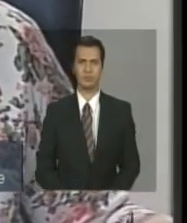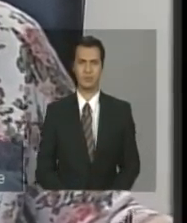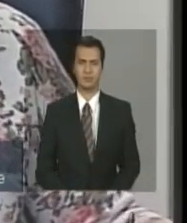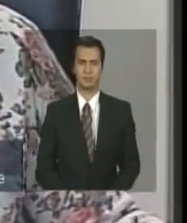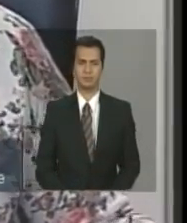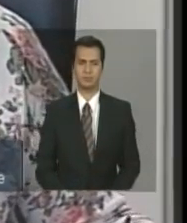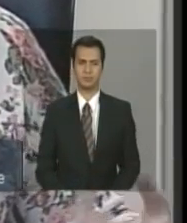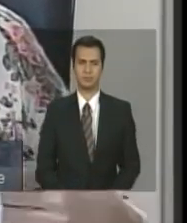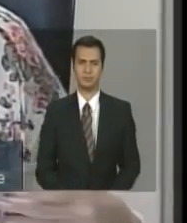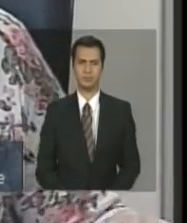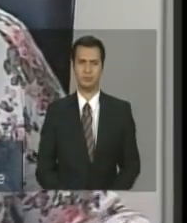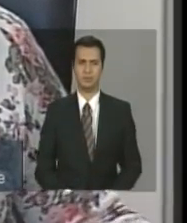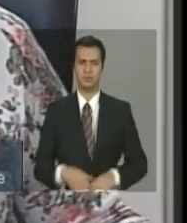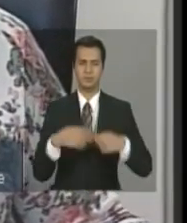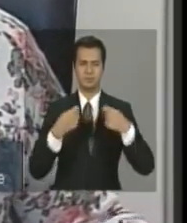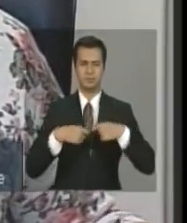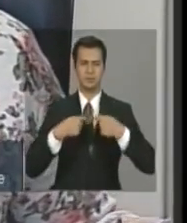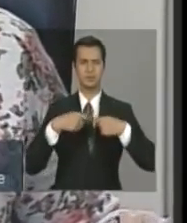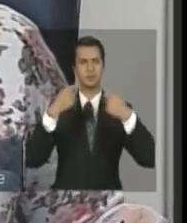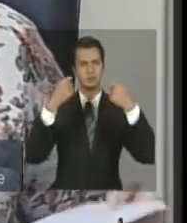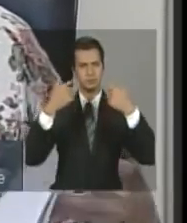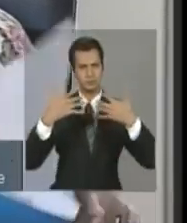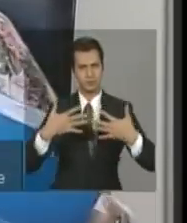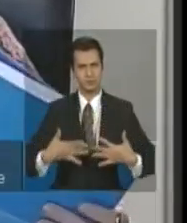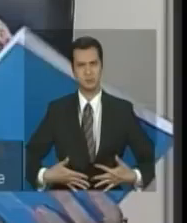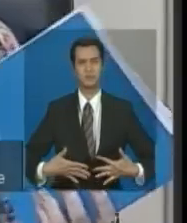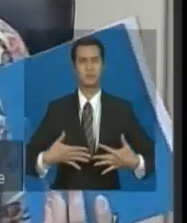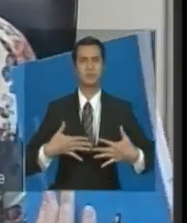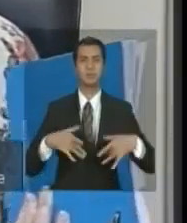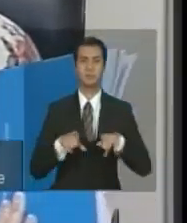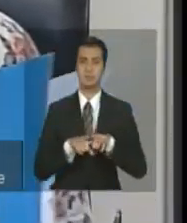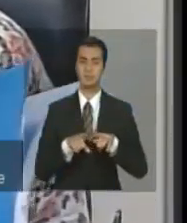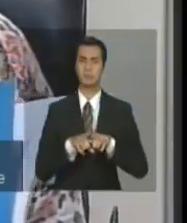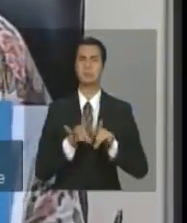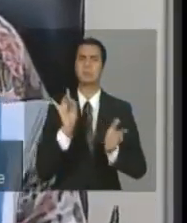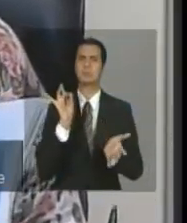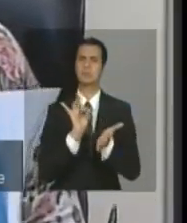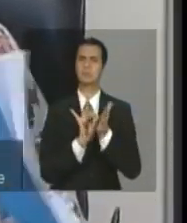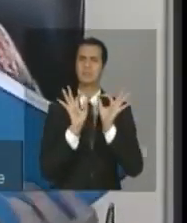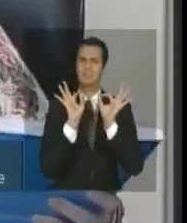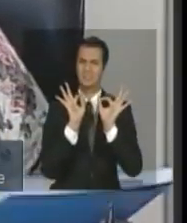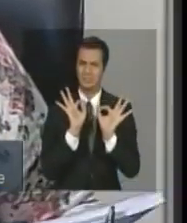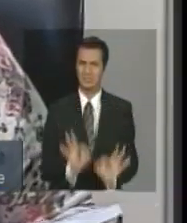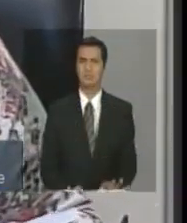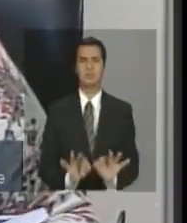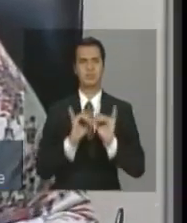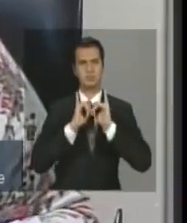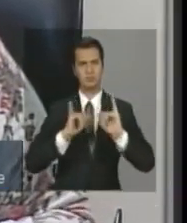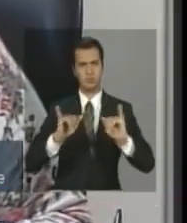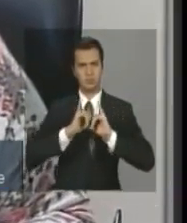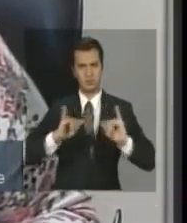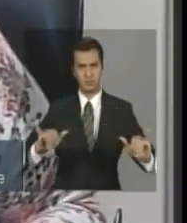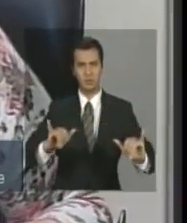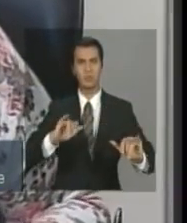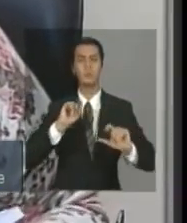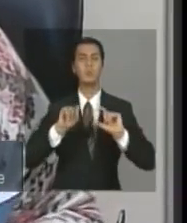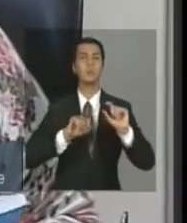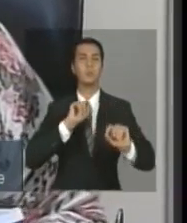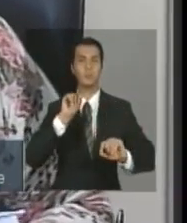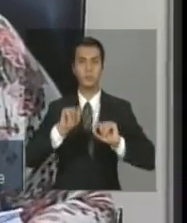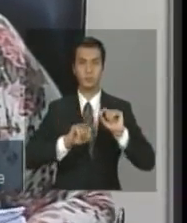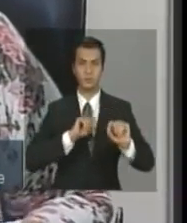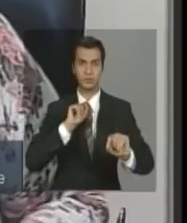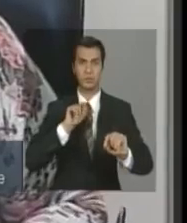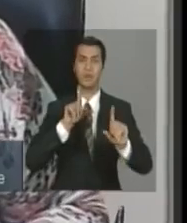não só detalhar mais, mas garantir uma precisão na informação, que é